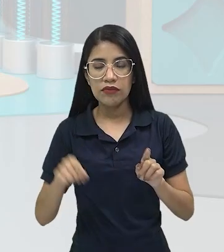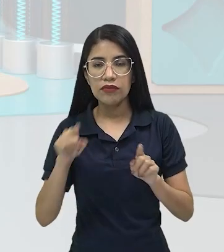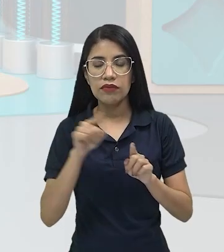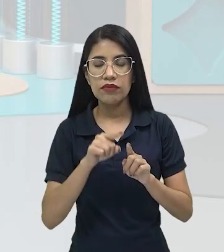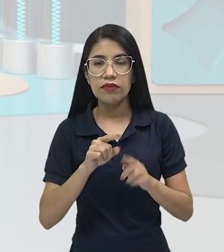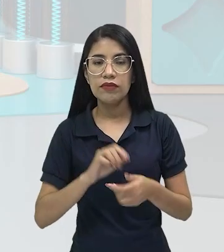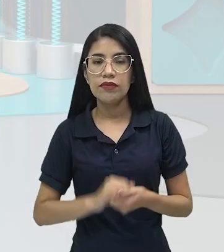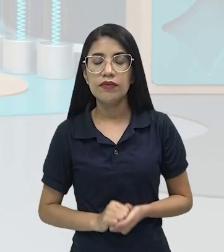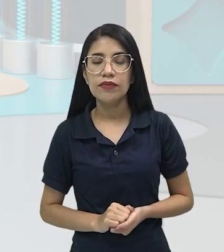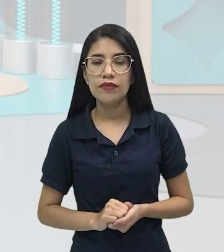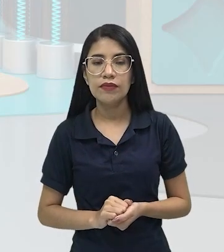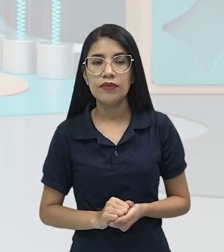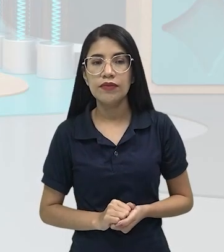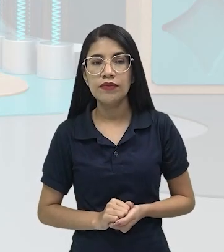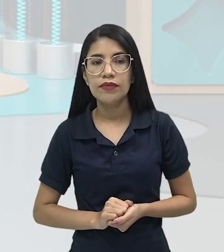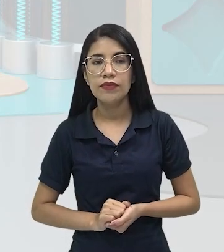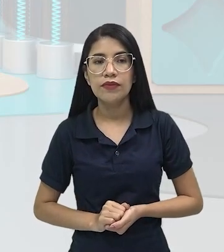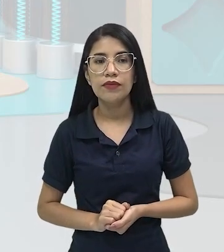sequência,